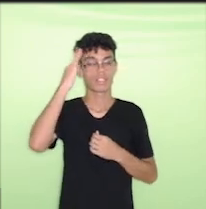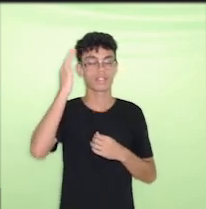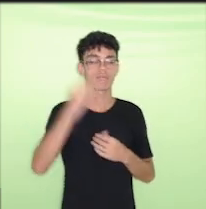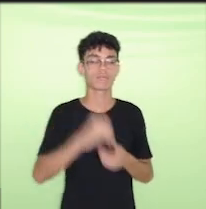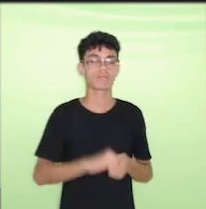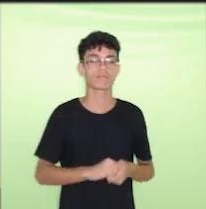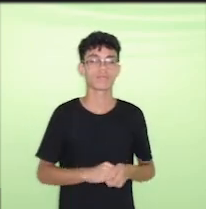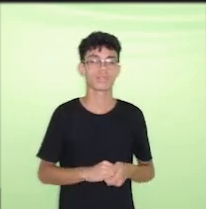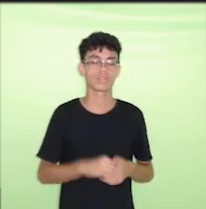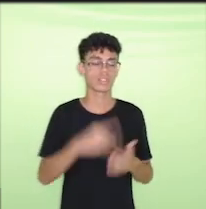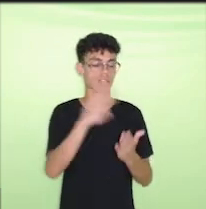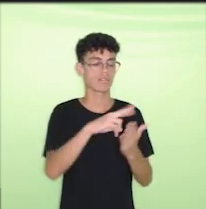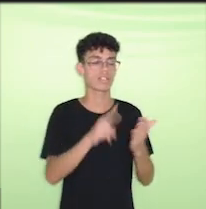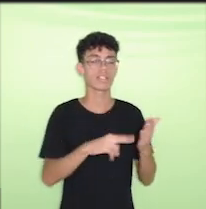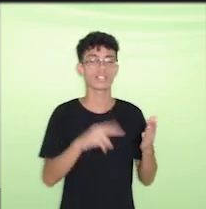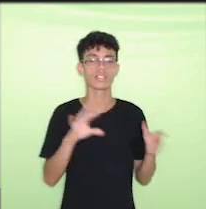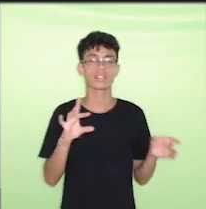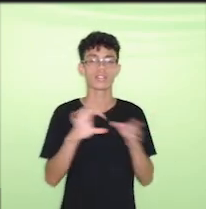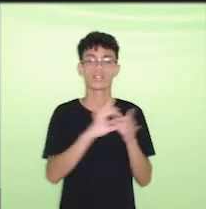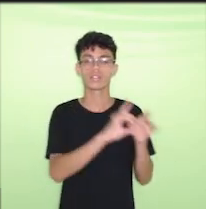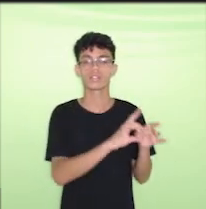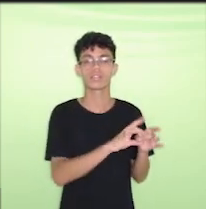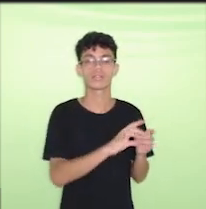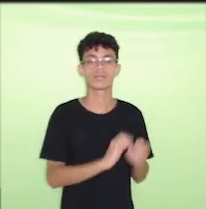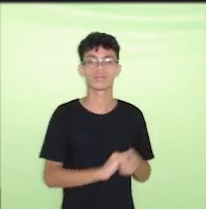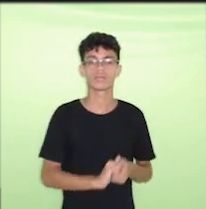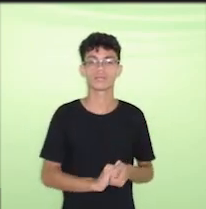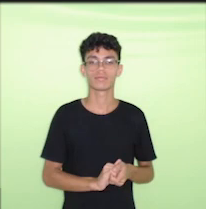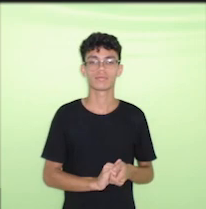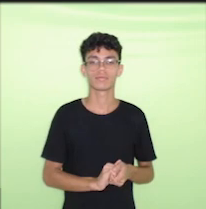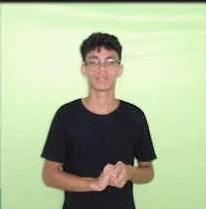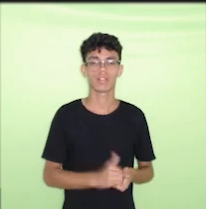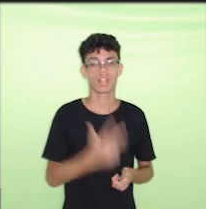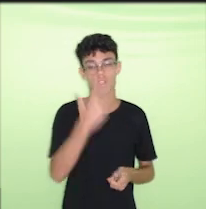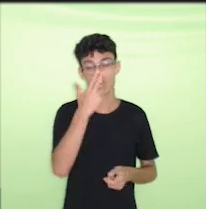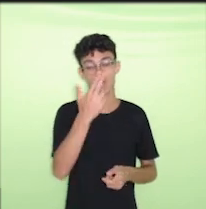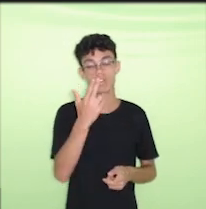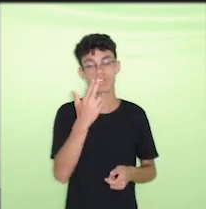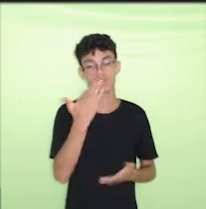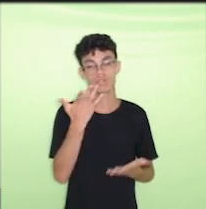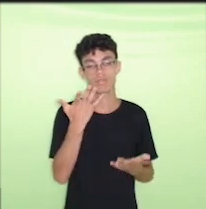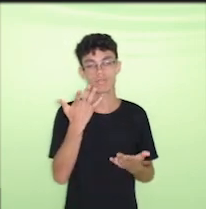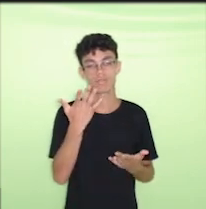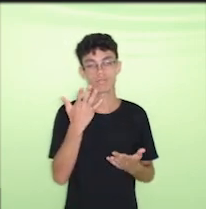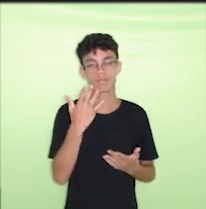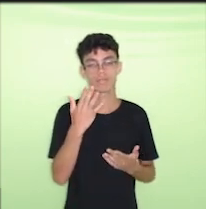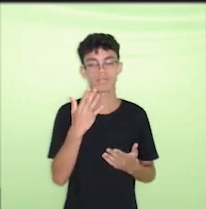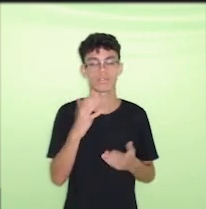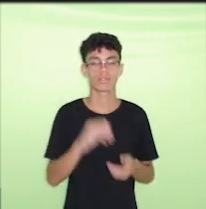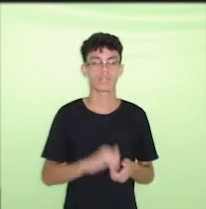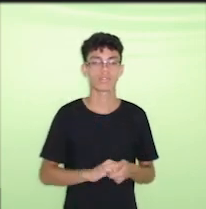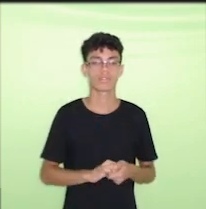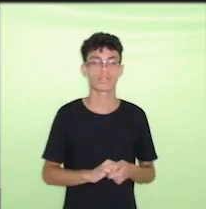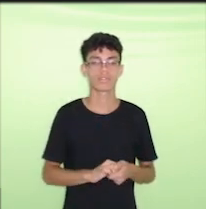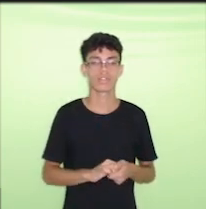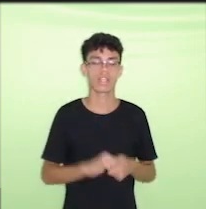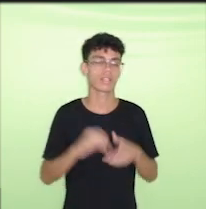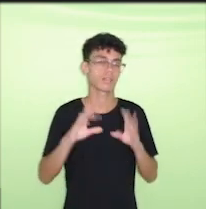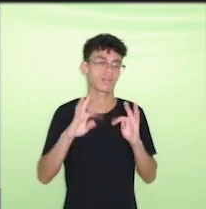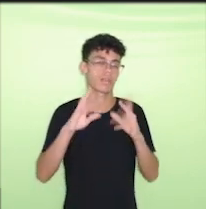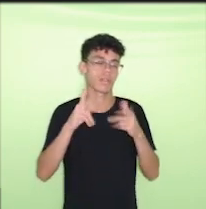está se tratando na cena da Hilda, né? Então, acho que o apagamento da Hilda é de outra ordem, é